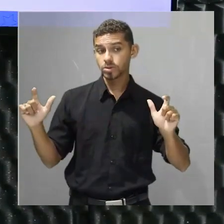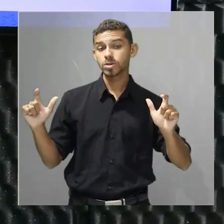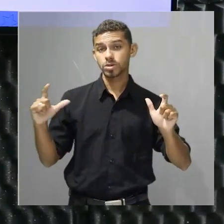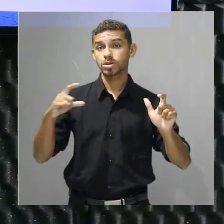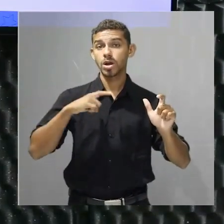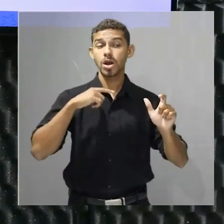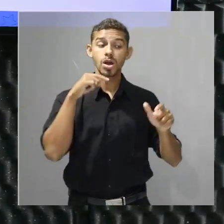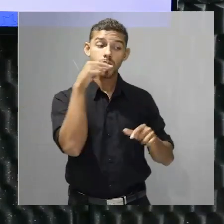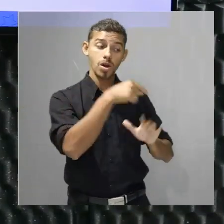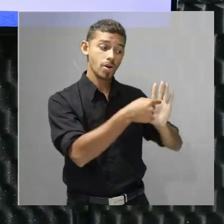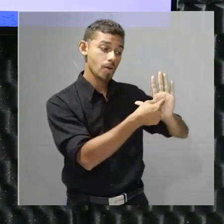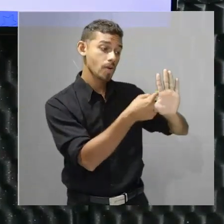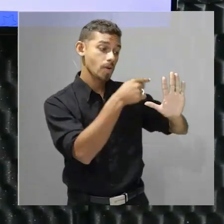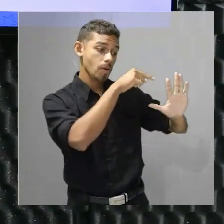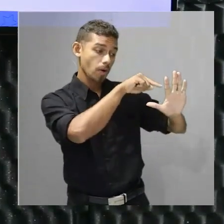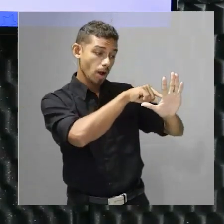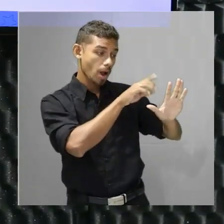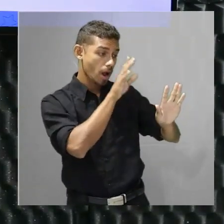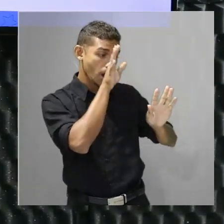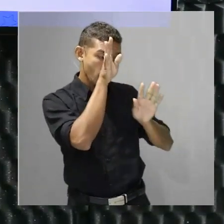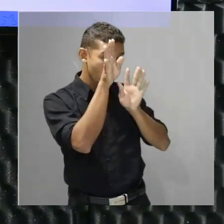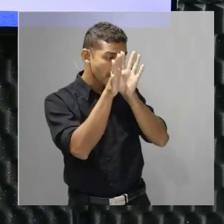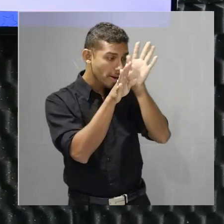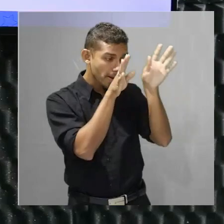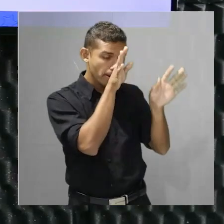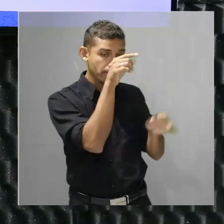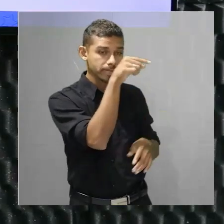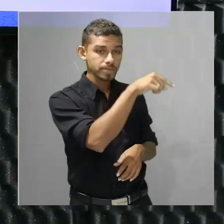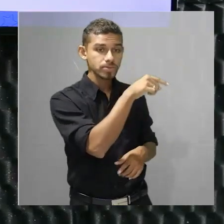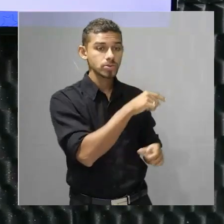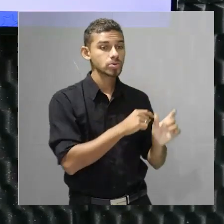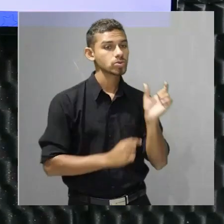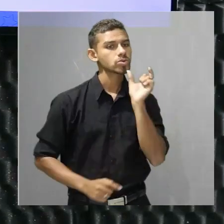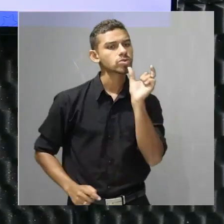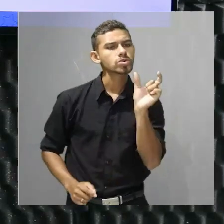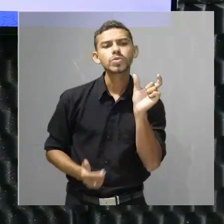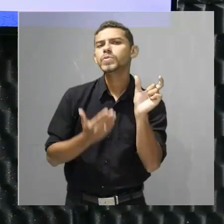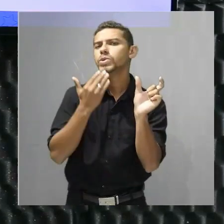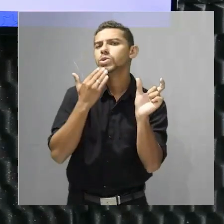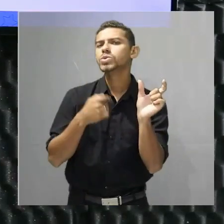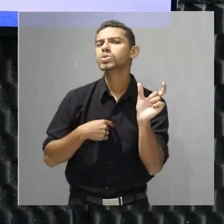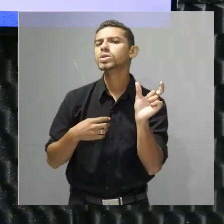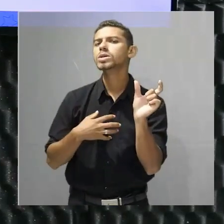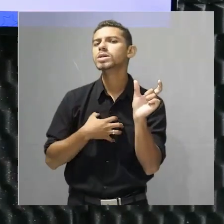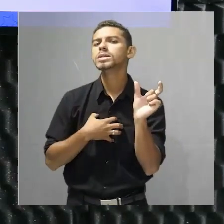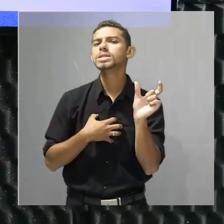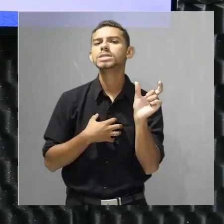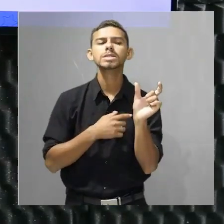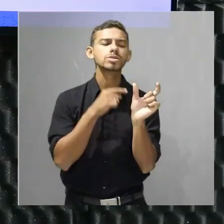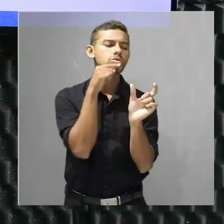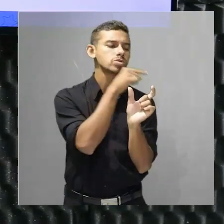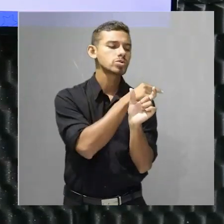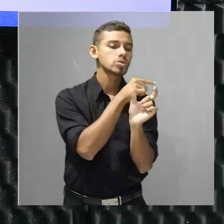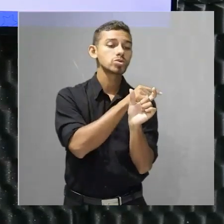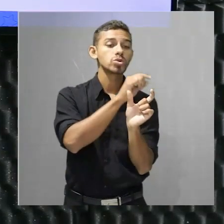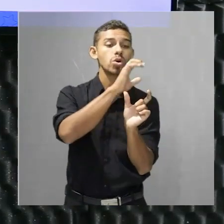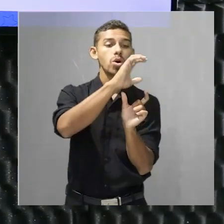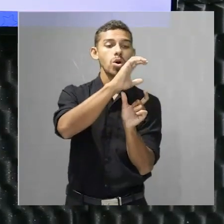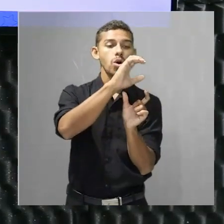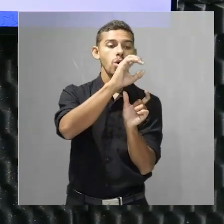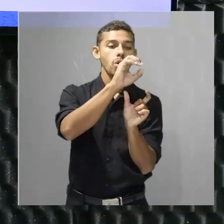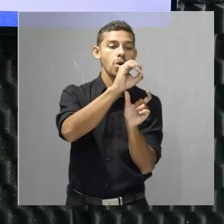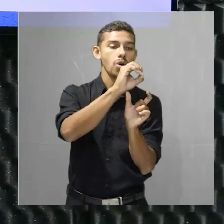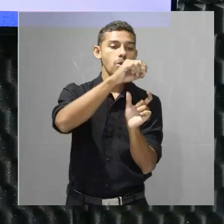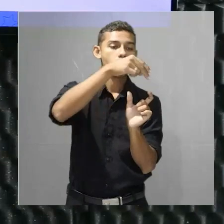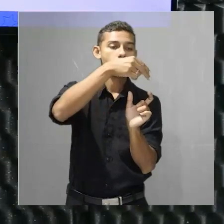peguem lá a palavra principal da questão e grifem o que que ela tá pedindo para vocês a expressão a